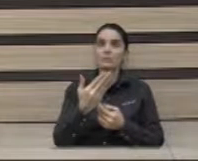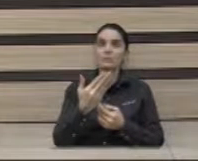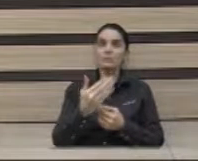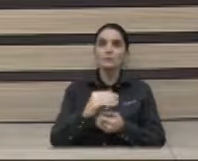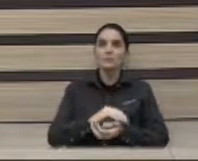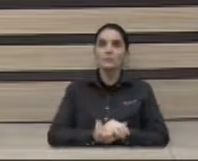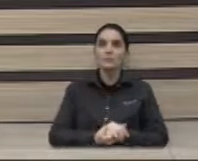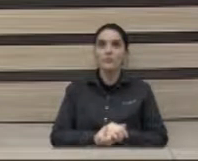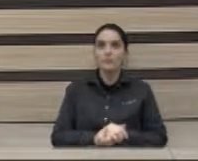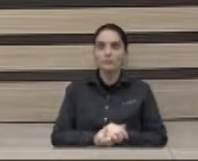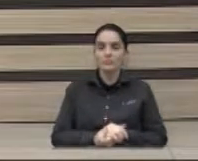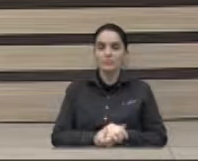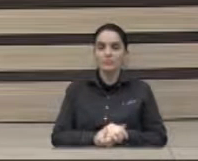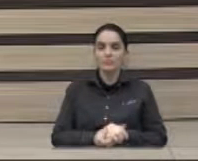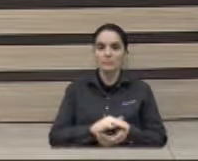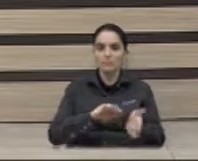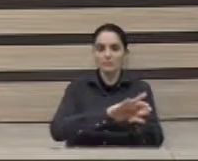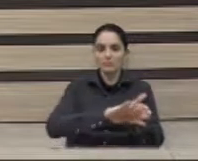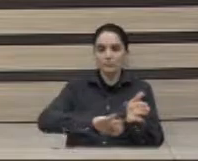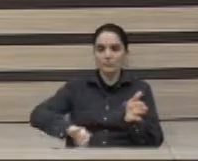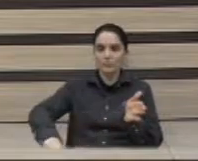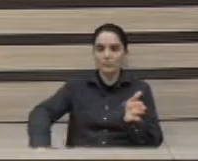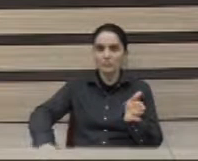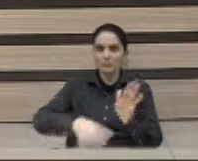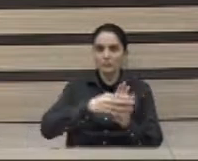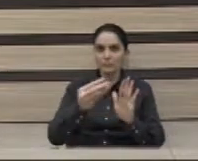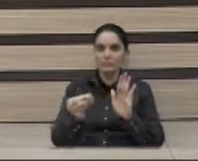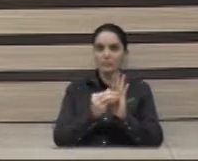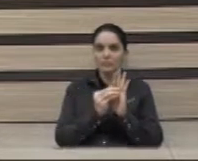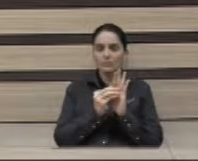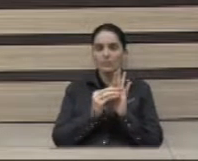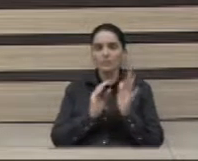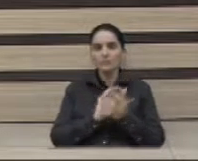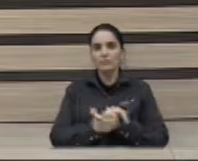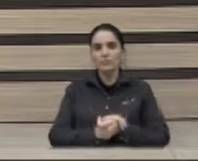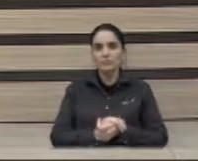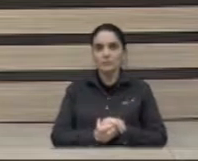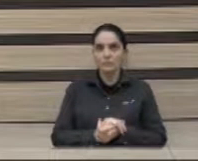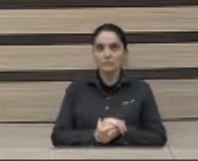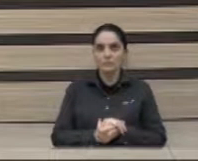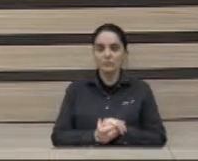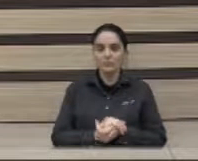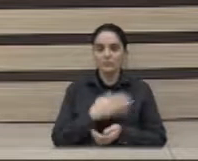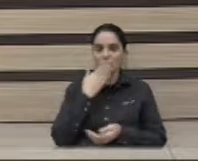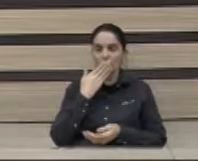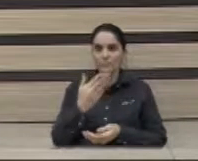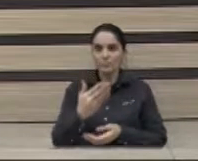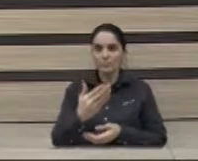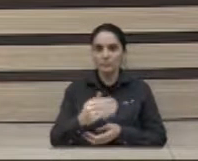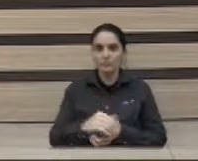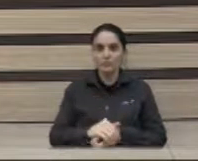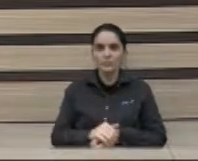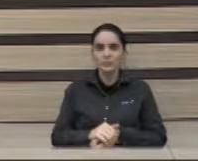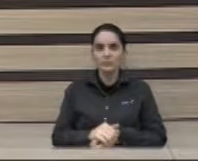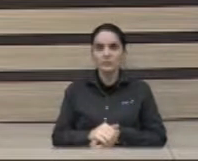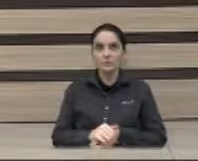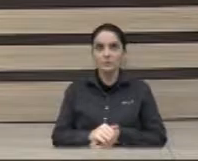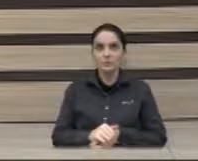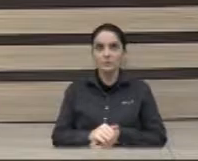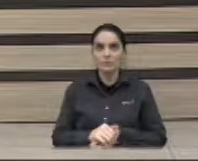excelência para a retirada desta emenda. Requerimento de vossa excelência comporta